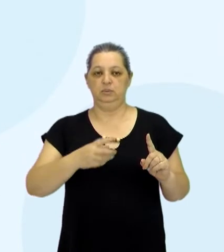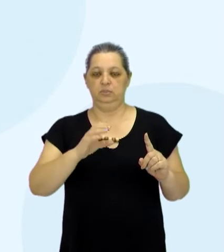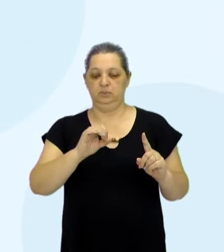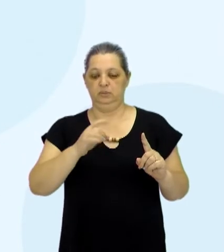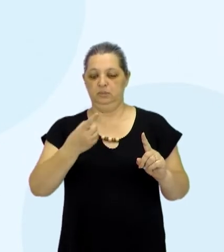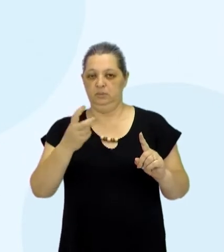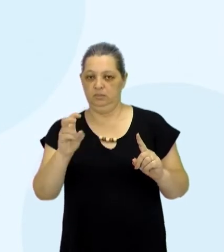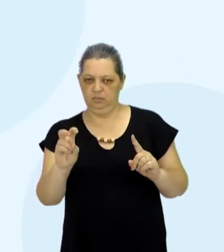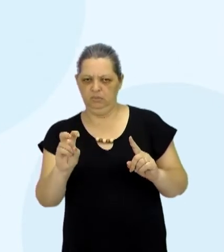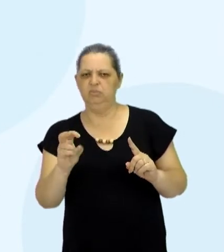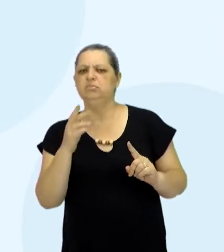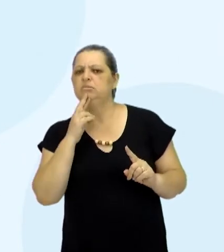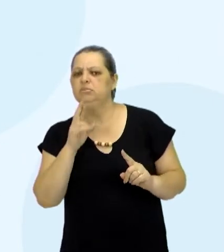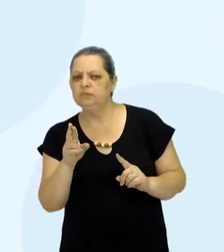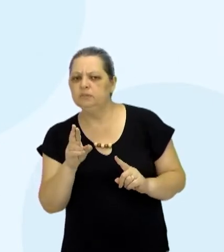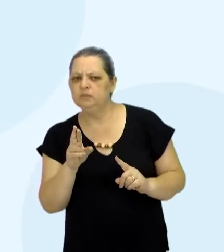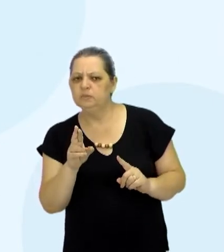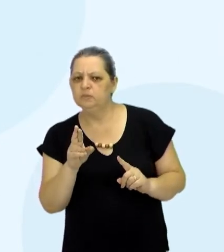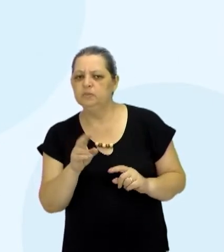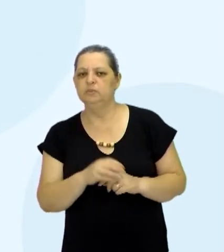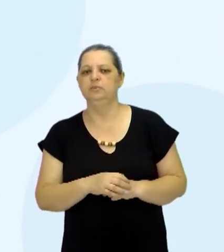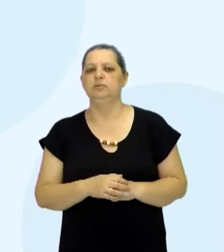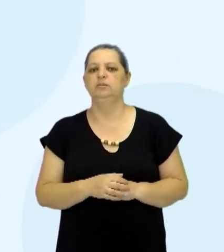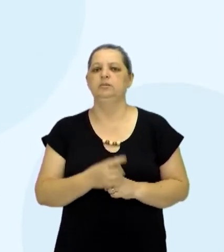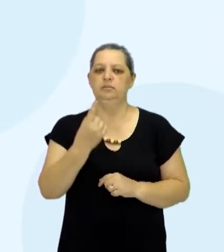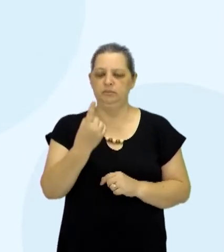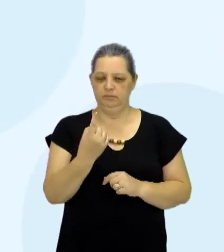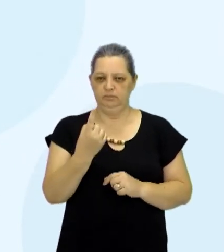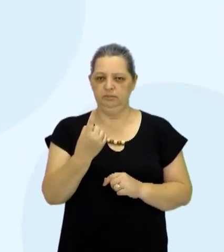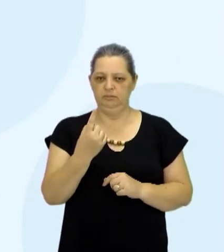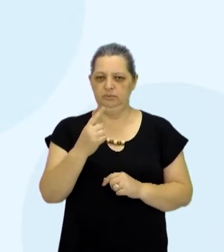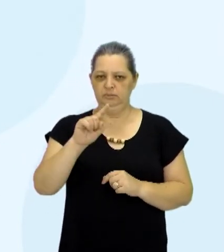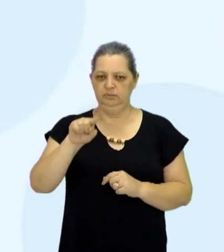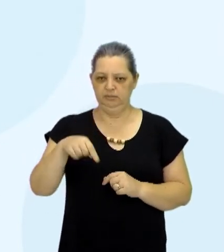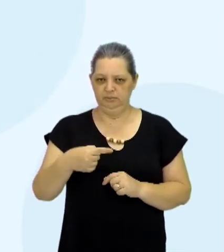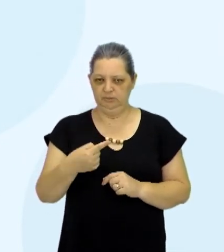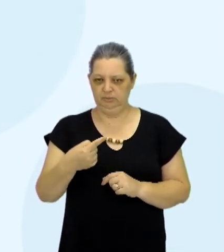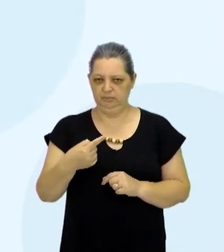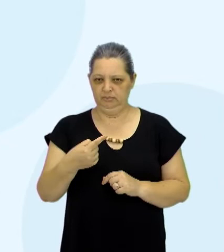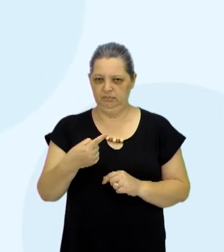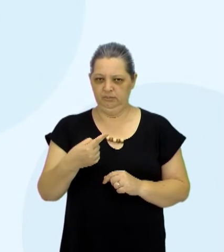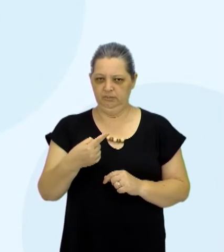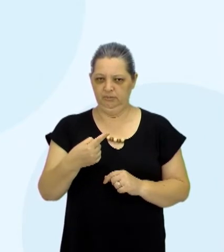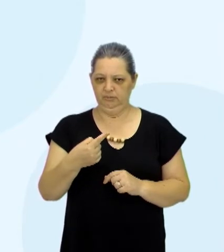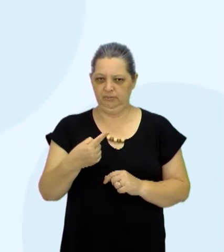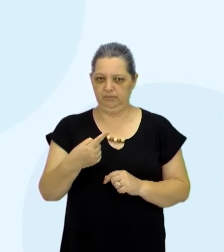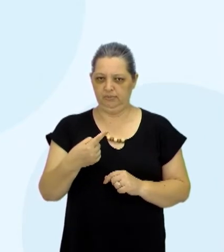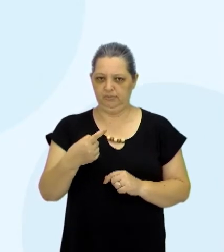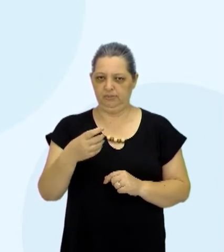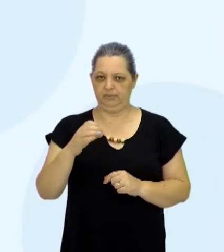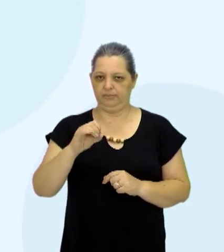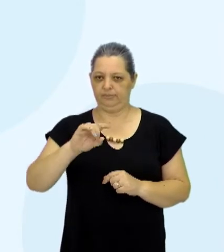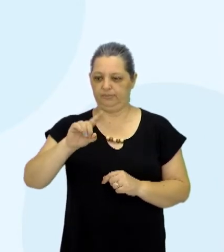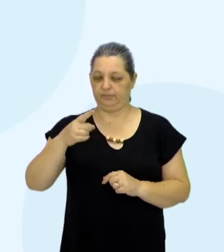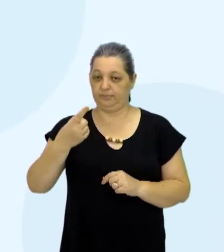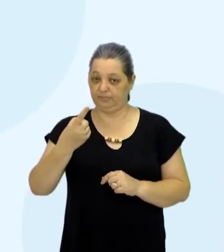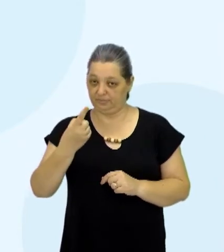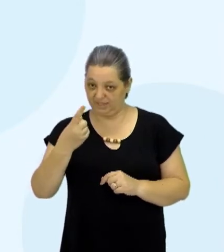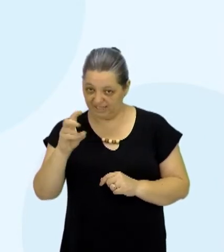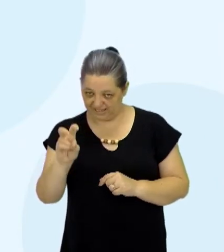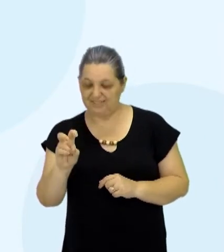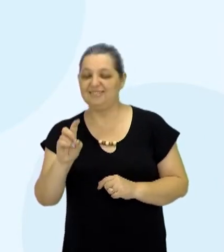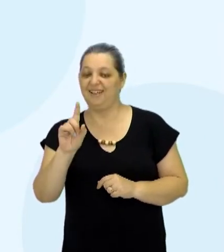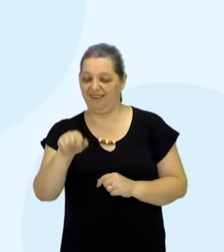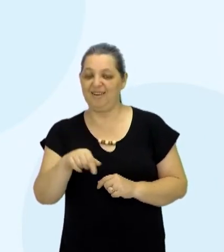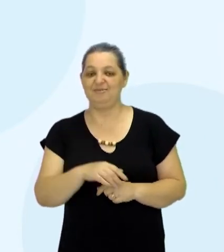vai dar? Quanto que dá, professora Viviane? Um inteiro e 15 milésimos. Décimos de milésimos. Não, 15 milésimos. 15 milésimos. É isso